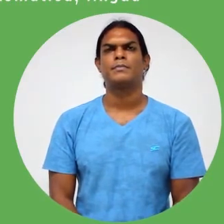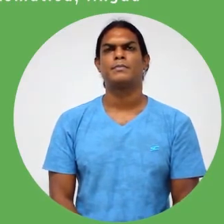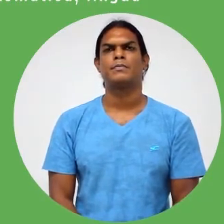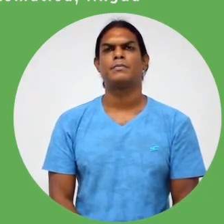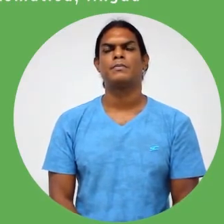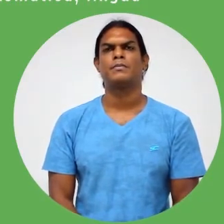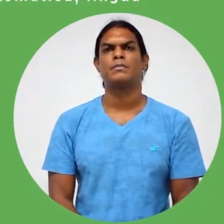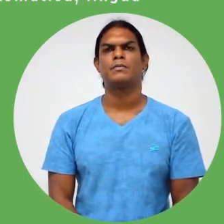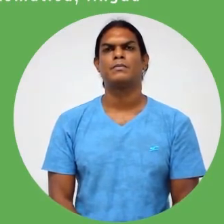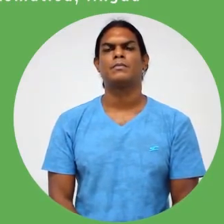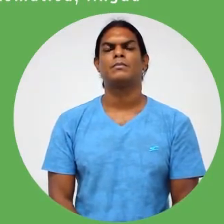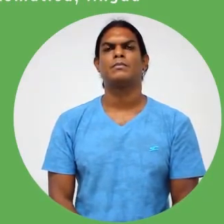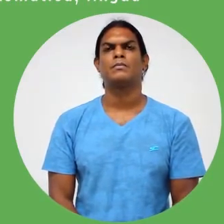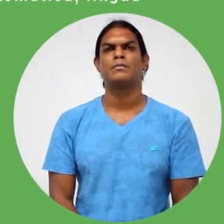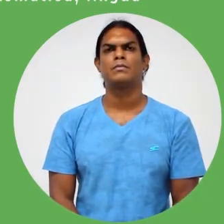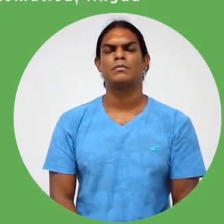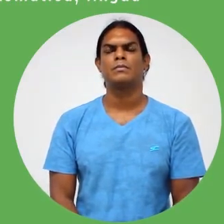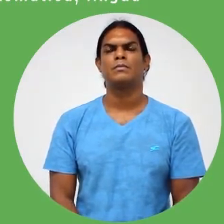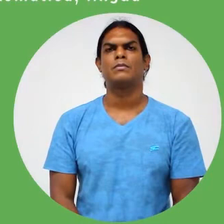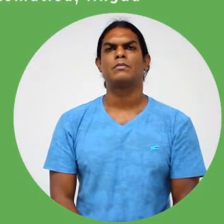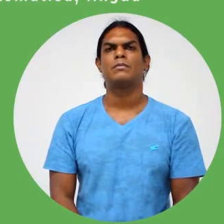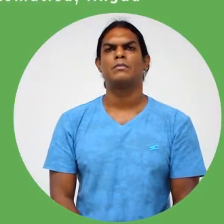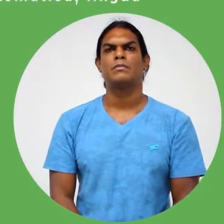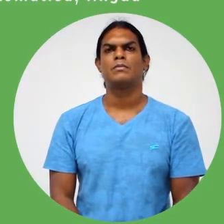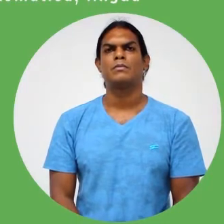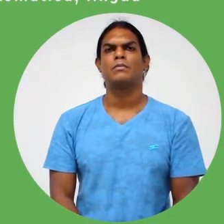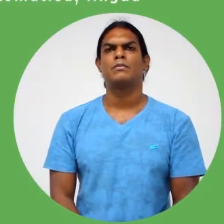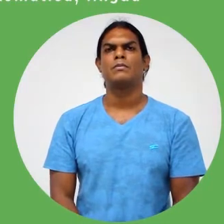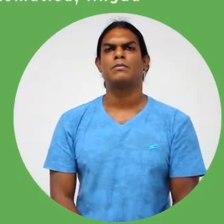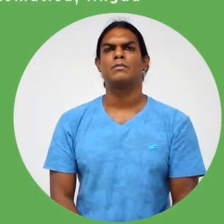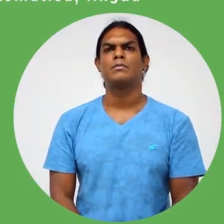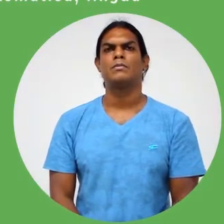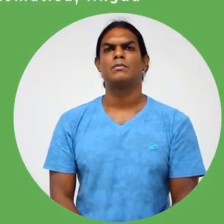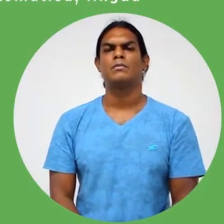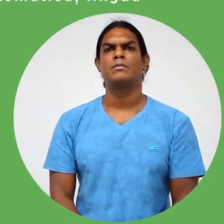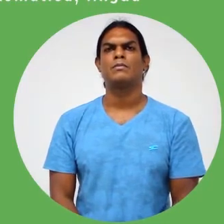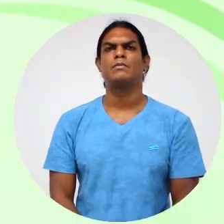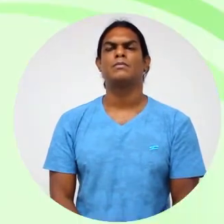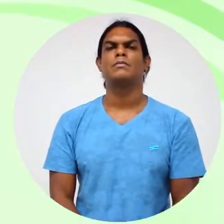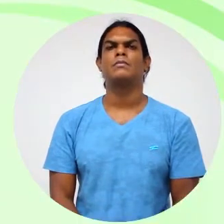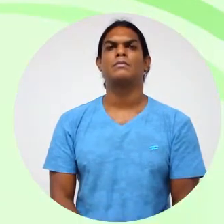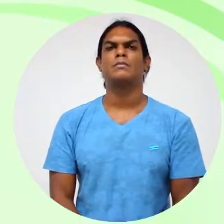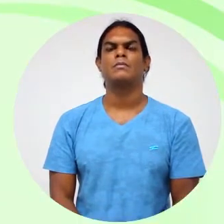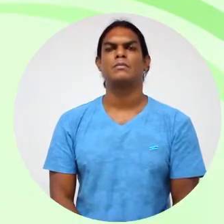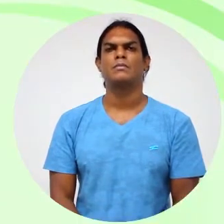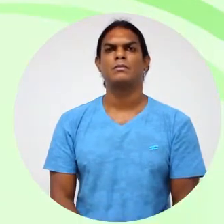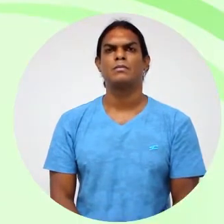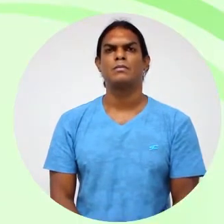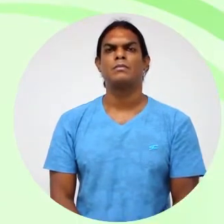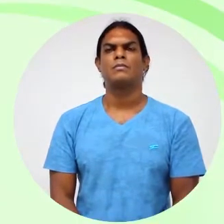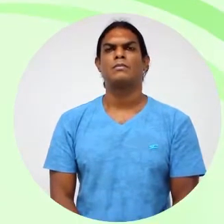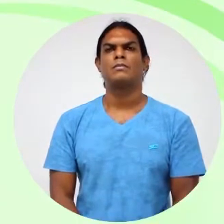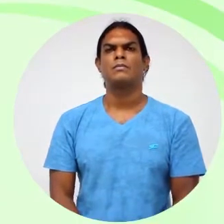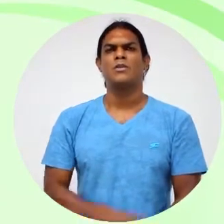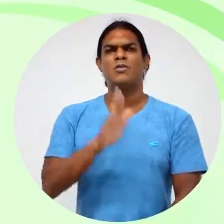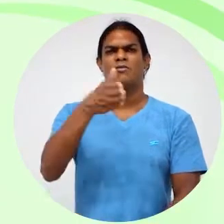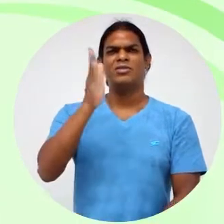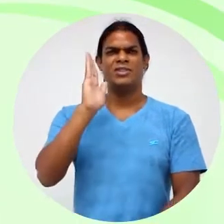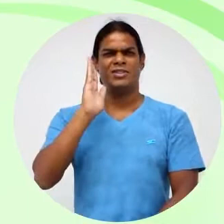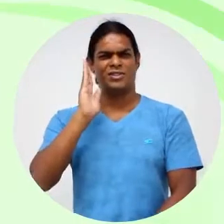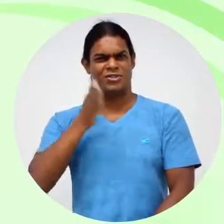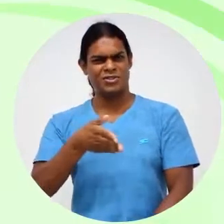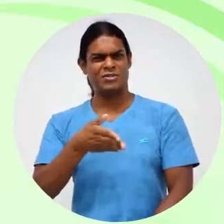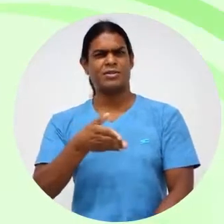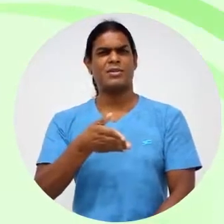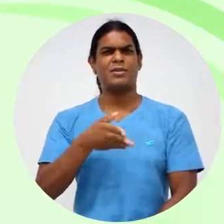biologia, matemática, língua portuguesa, física e química, com foco no ensino médio. Você alguma vez já acessou